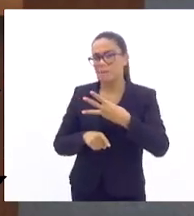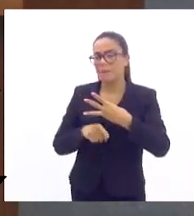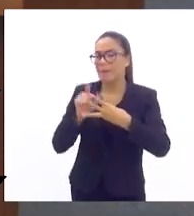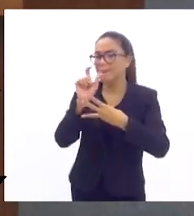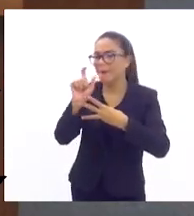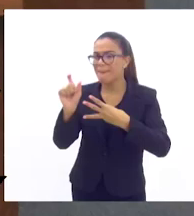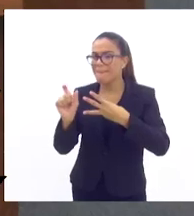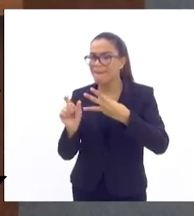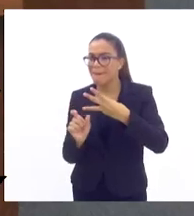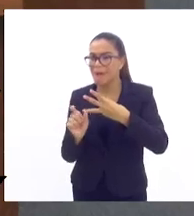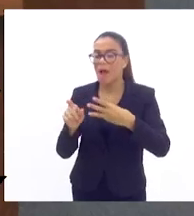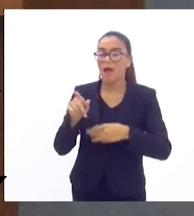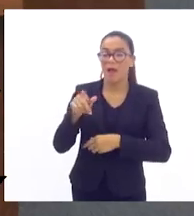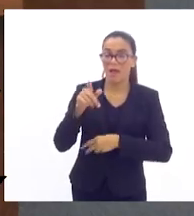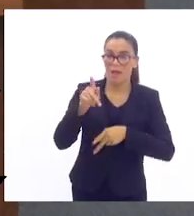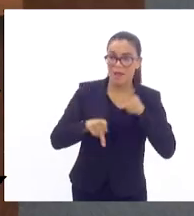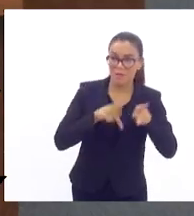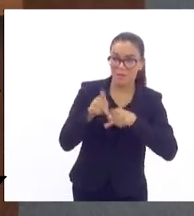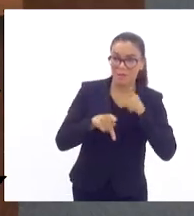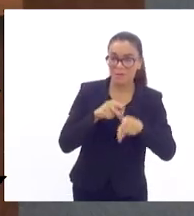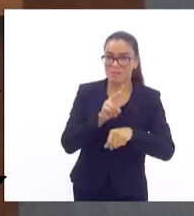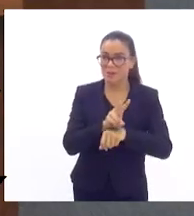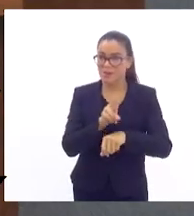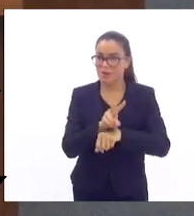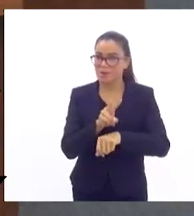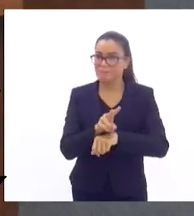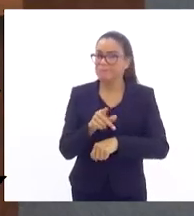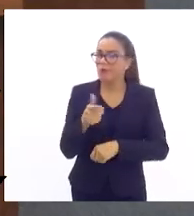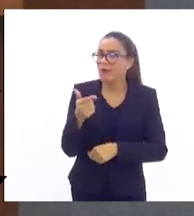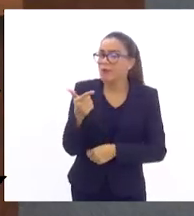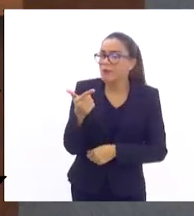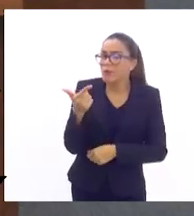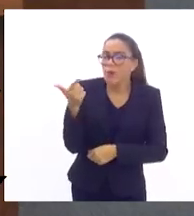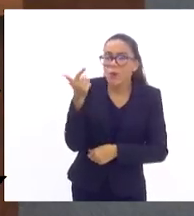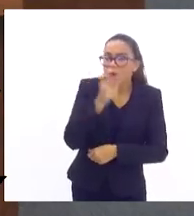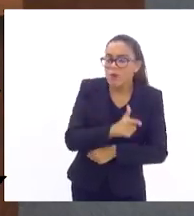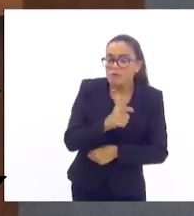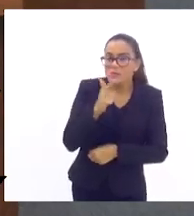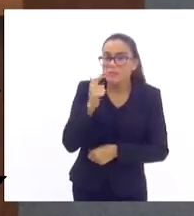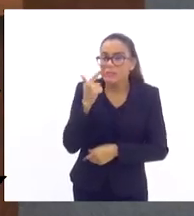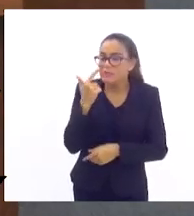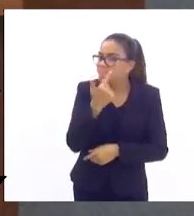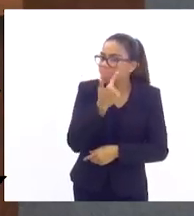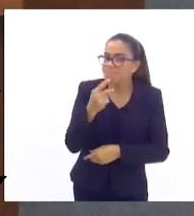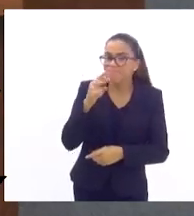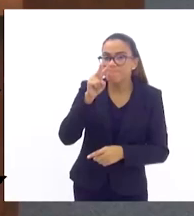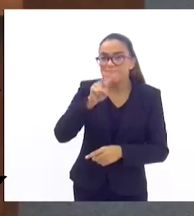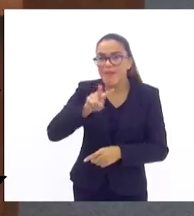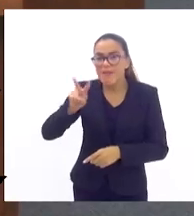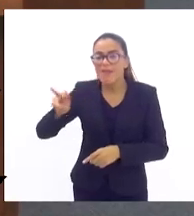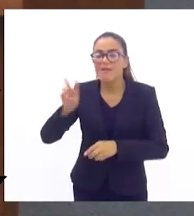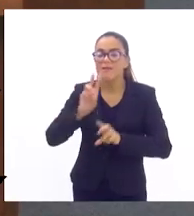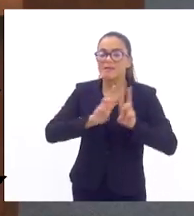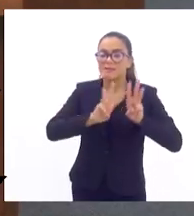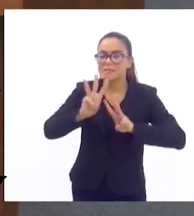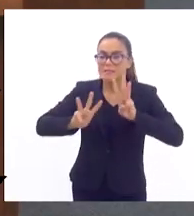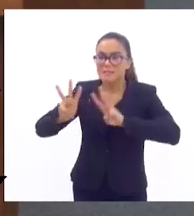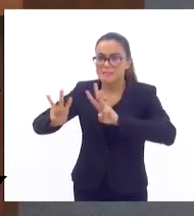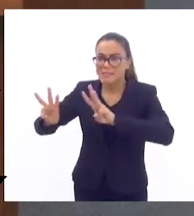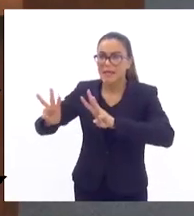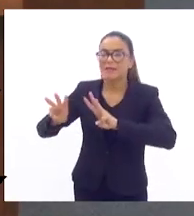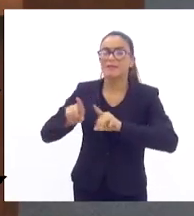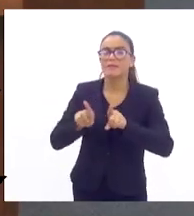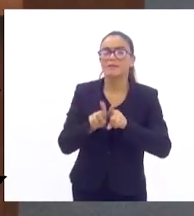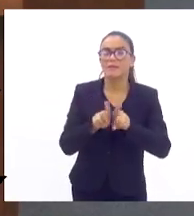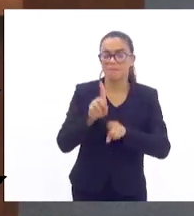dizer que enquanto a população não conseguir enxergar no site da Agenersa os